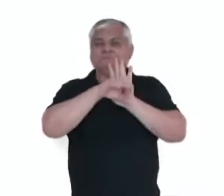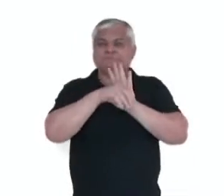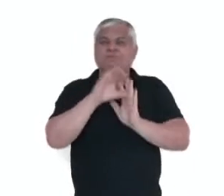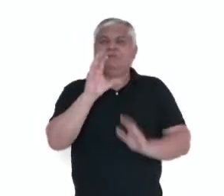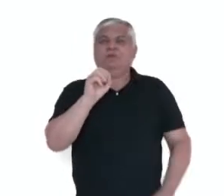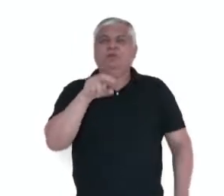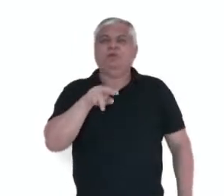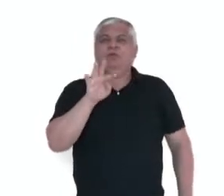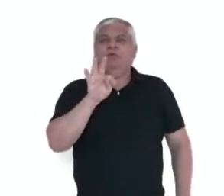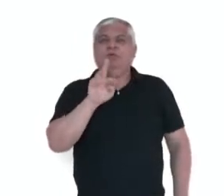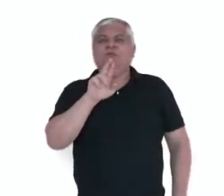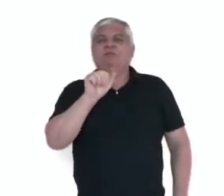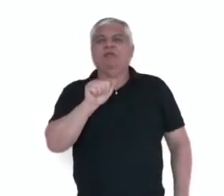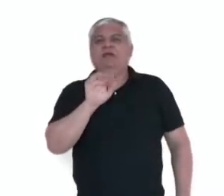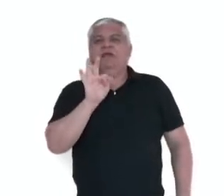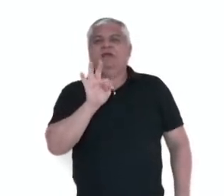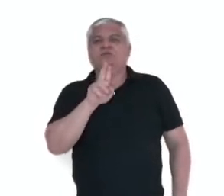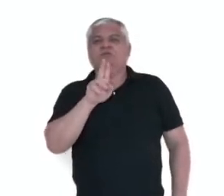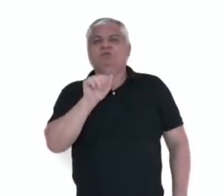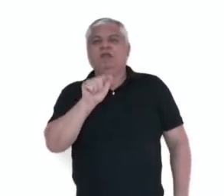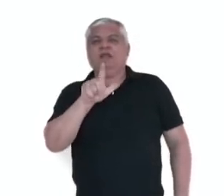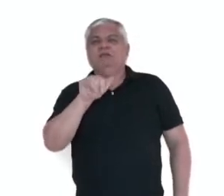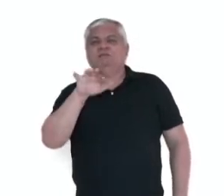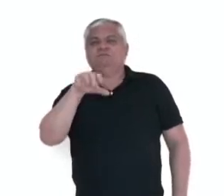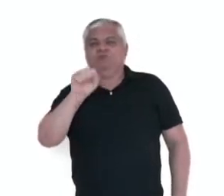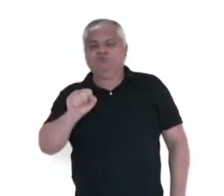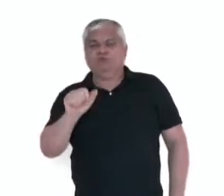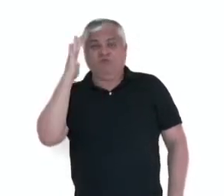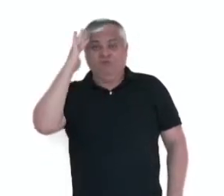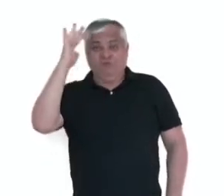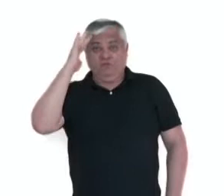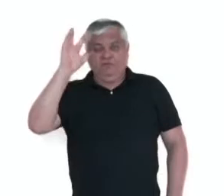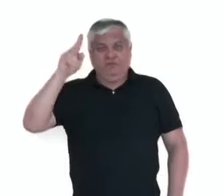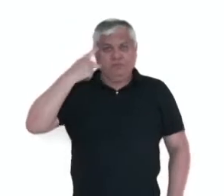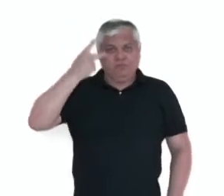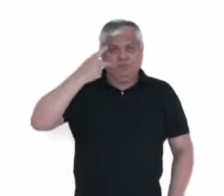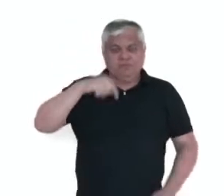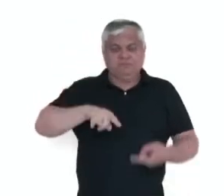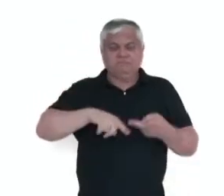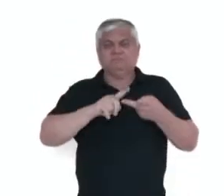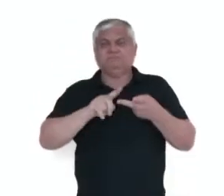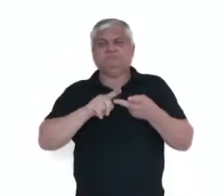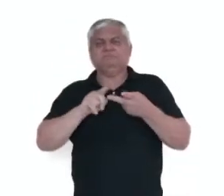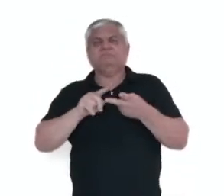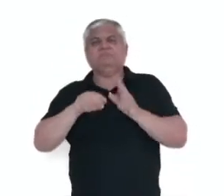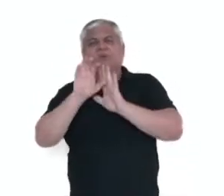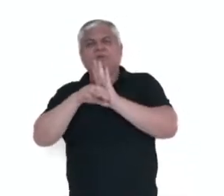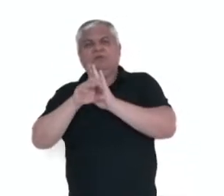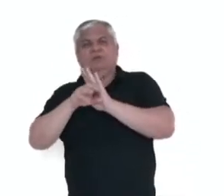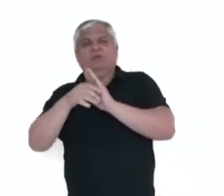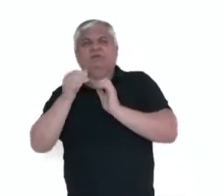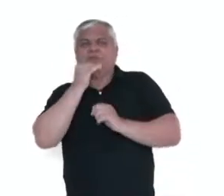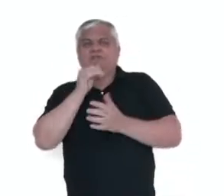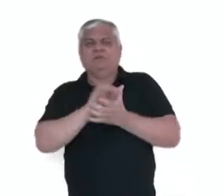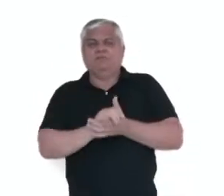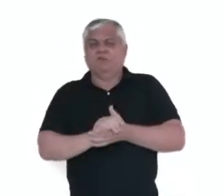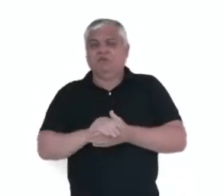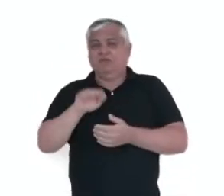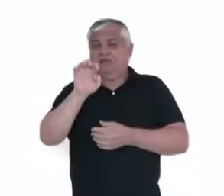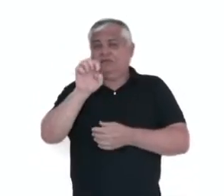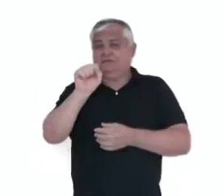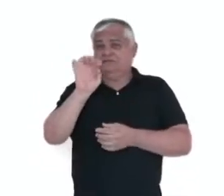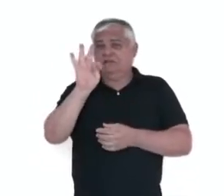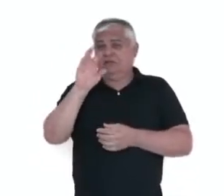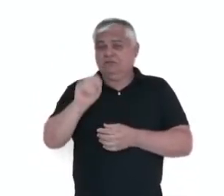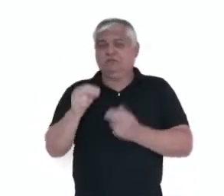de contratualismo na filosofia política, compreender os conceitos de estado de natureza e estado